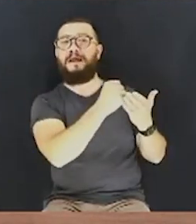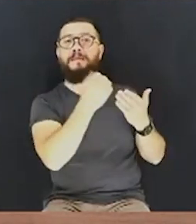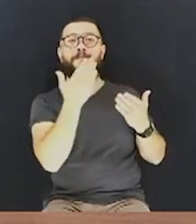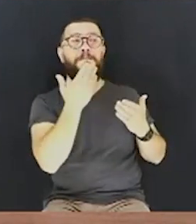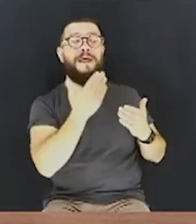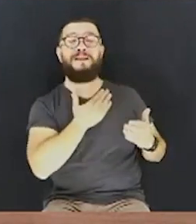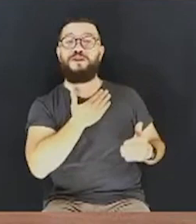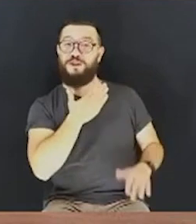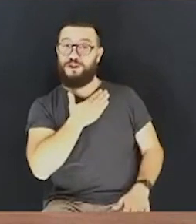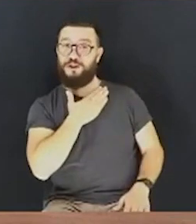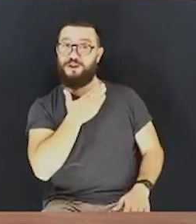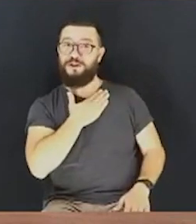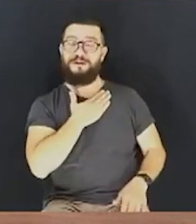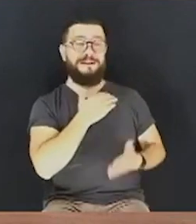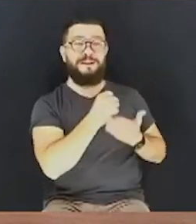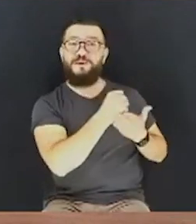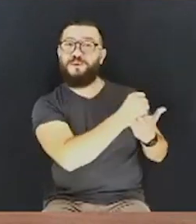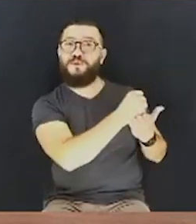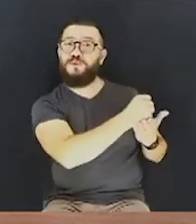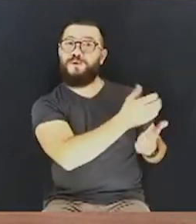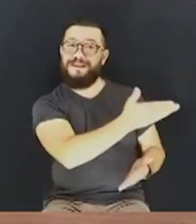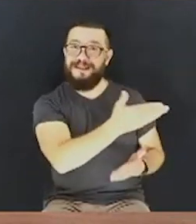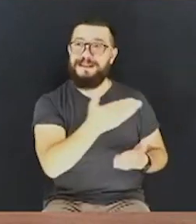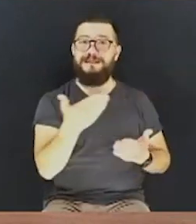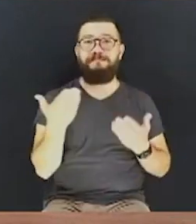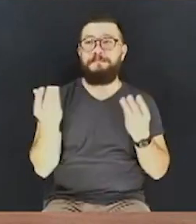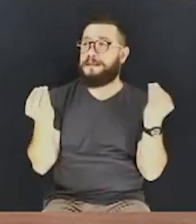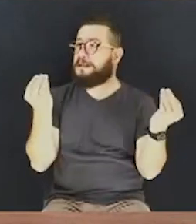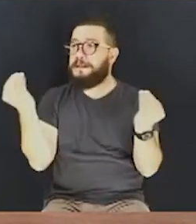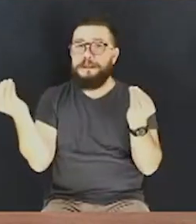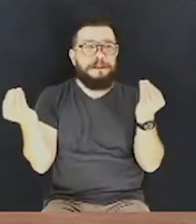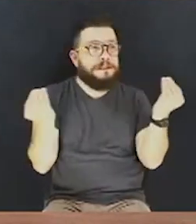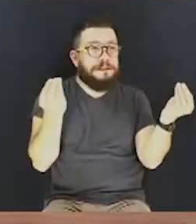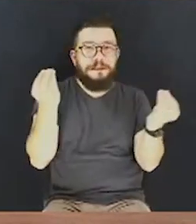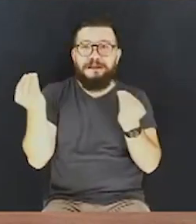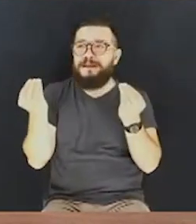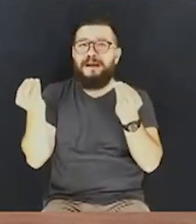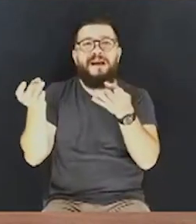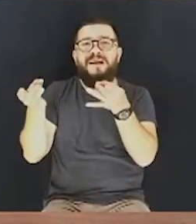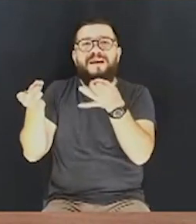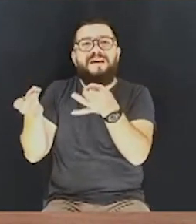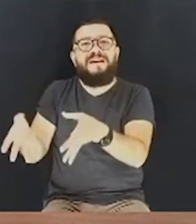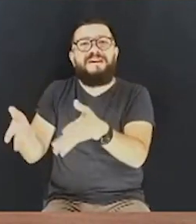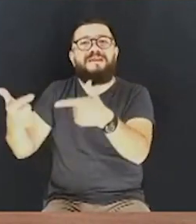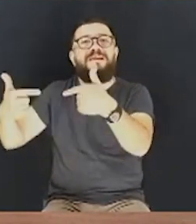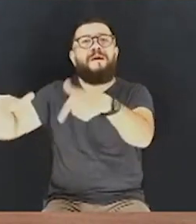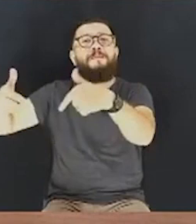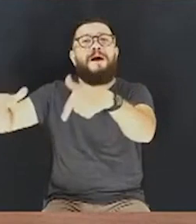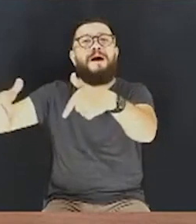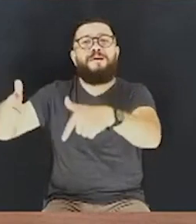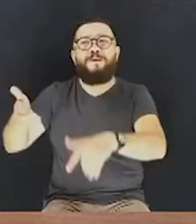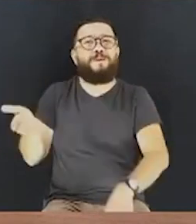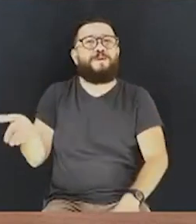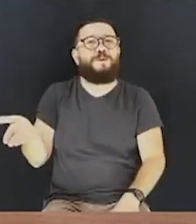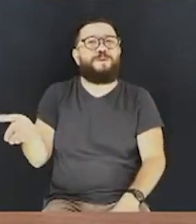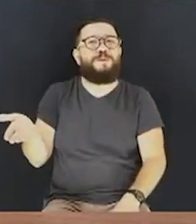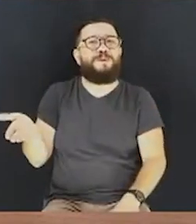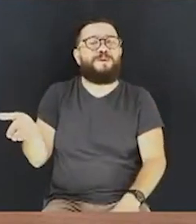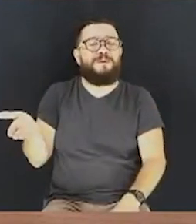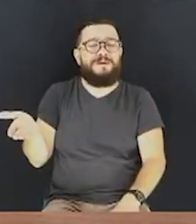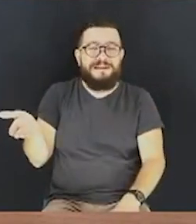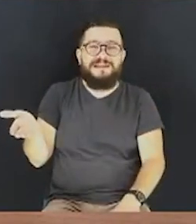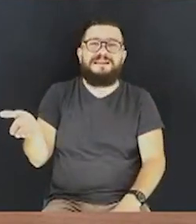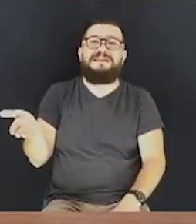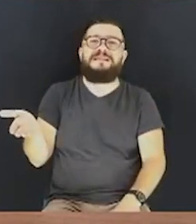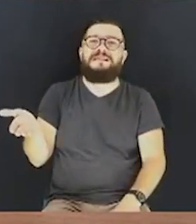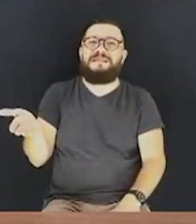que tomar uma decisão forçada e abandonar o próprio emprego, que é onde poderia garantir ali o sustento da